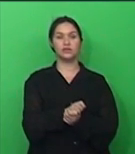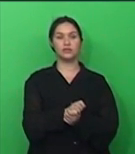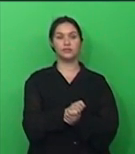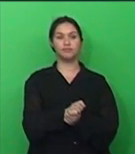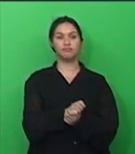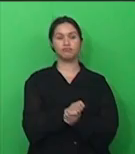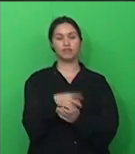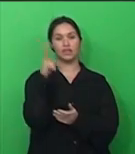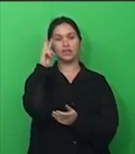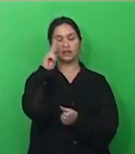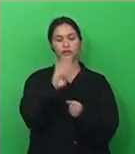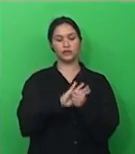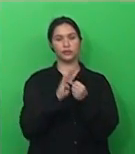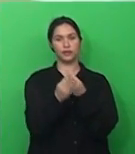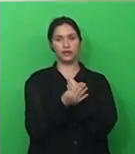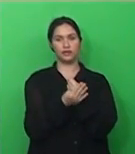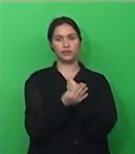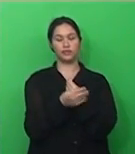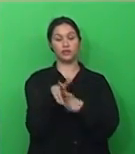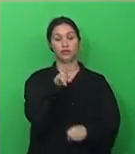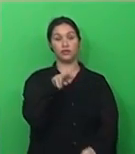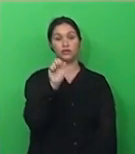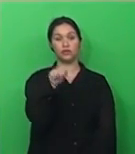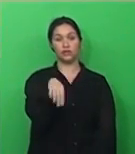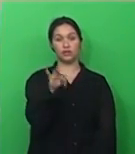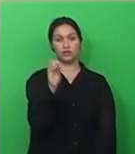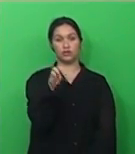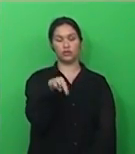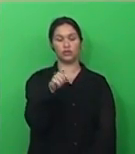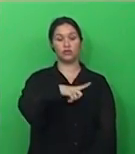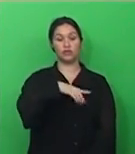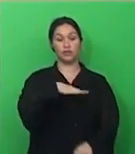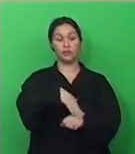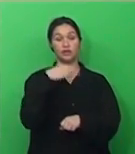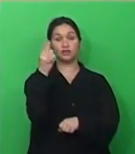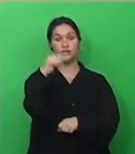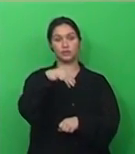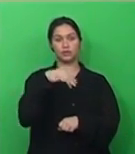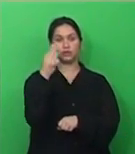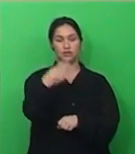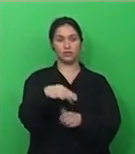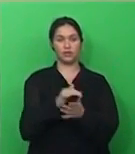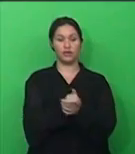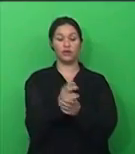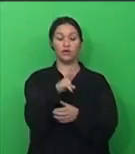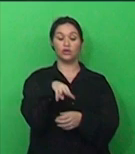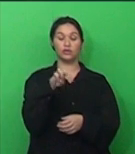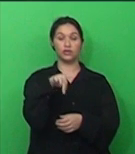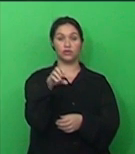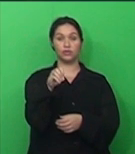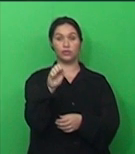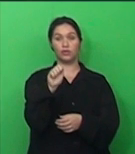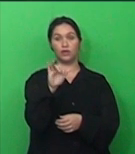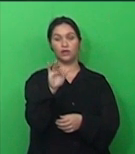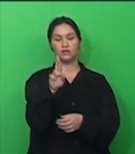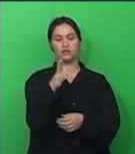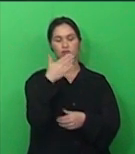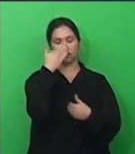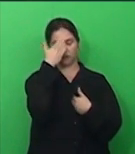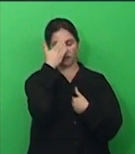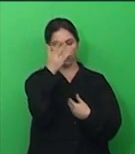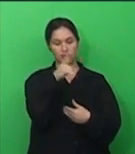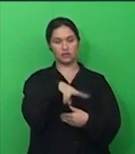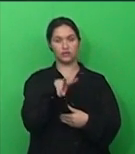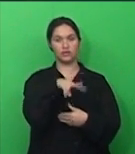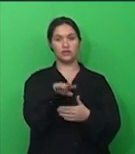para... Vereador Antônio Manuel, Vossa Excelência dispõe de mais 3 minutos e 30 do vereador Moacir da Júlia. Eu agradeço, vereador, e